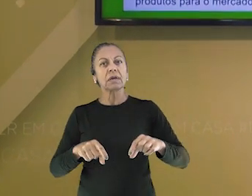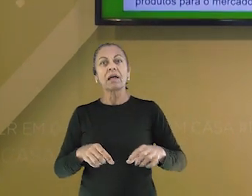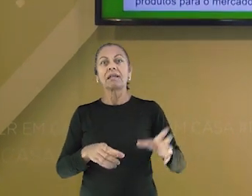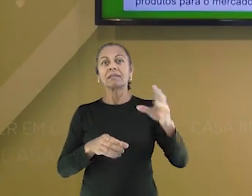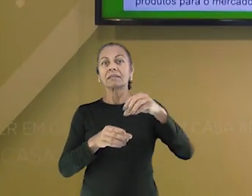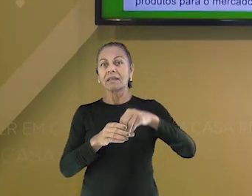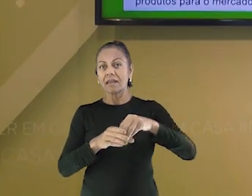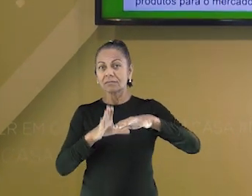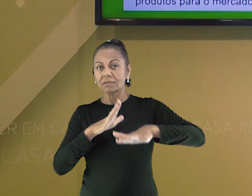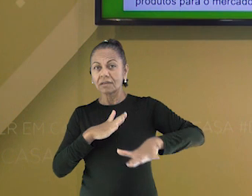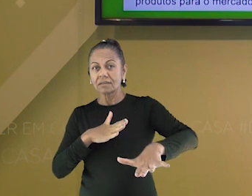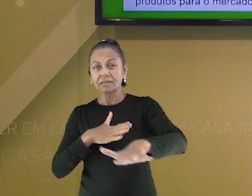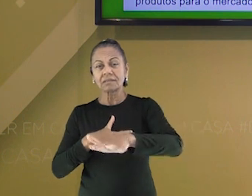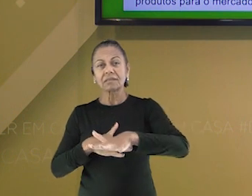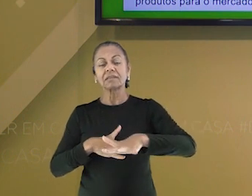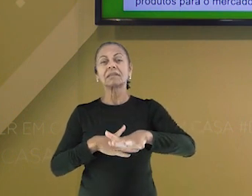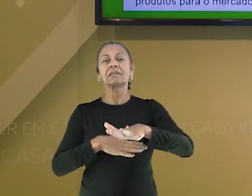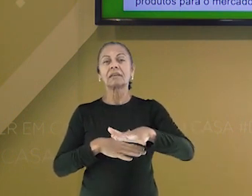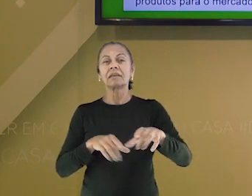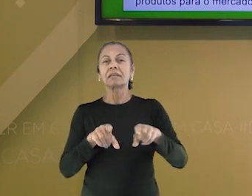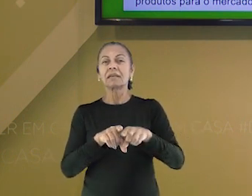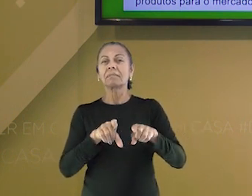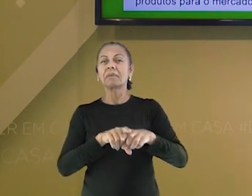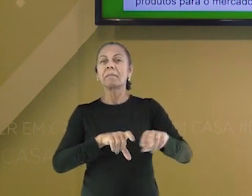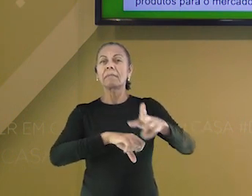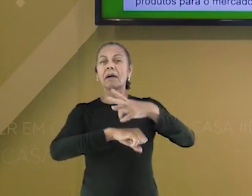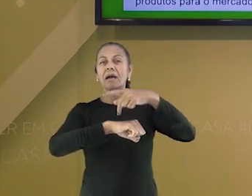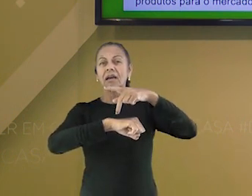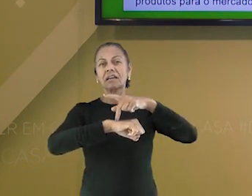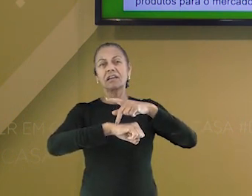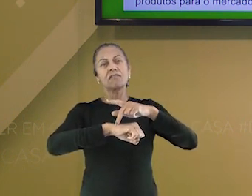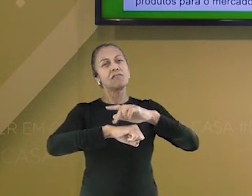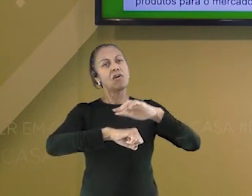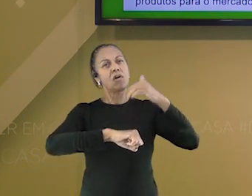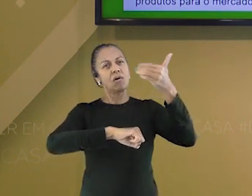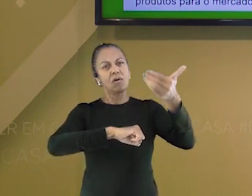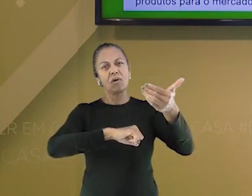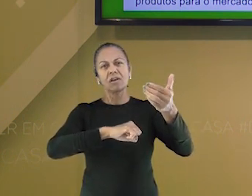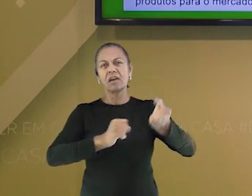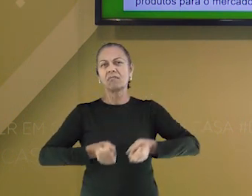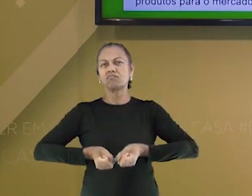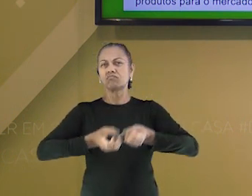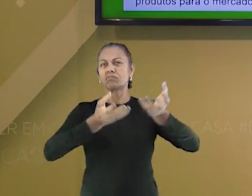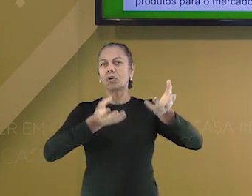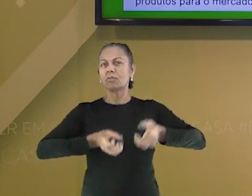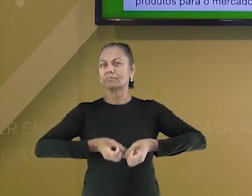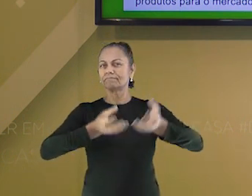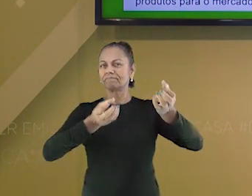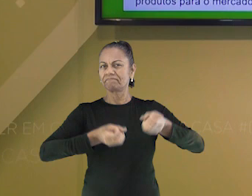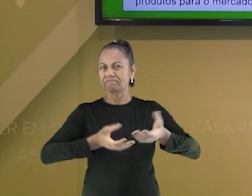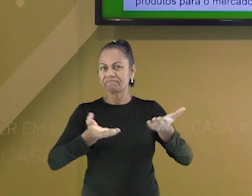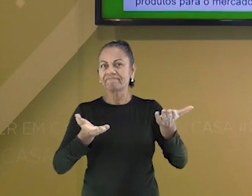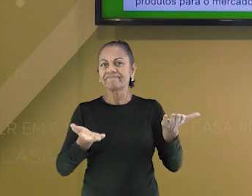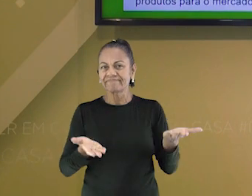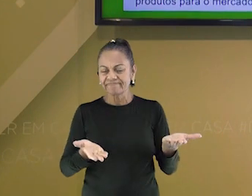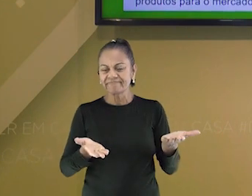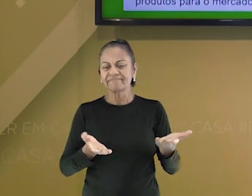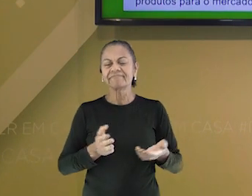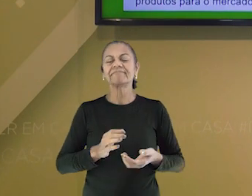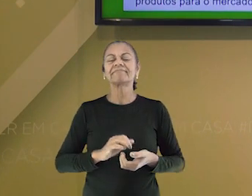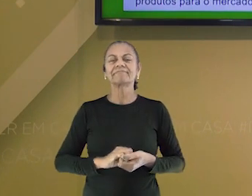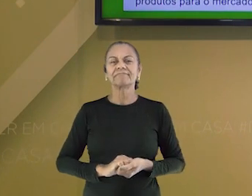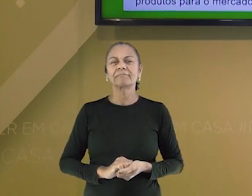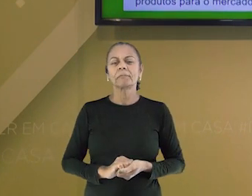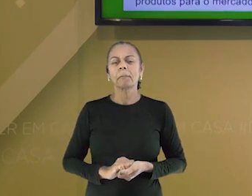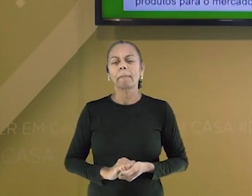os brasileiros que aqui residem, quanto o mercado externo. E aí a gente está falando de produtos de exportação, o que é